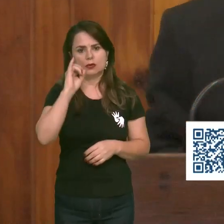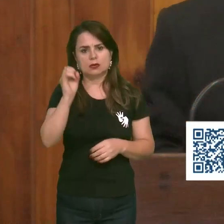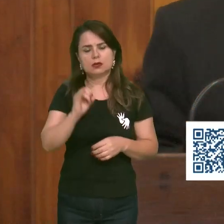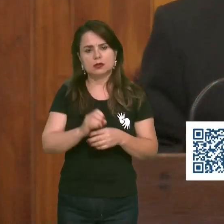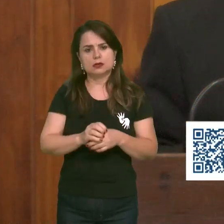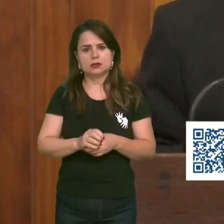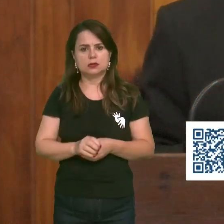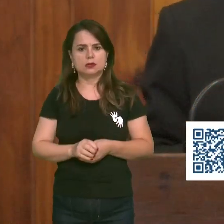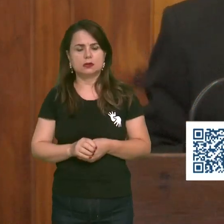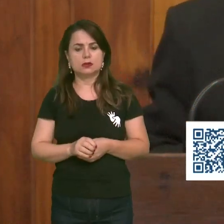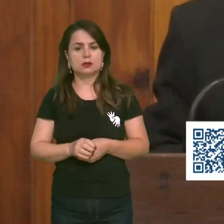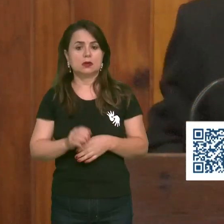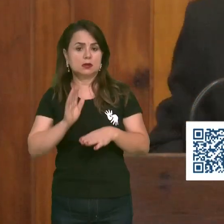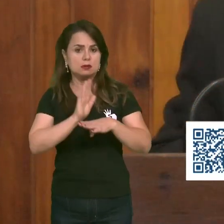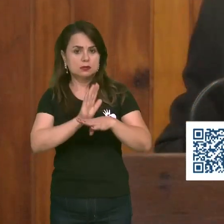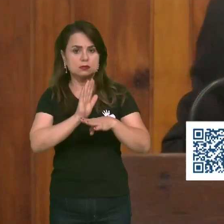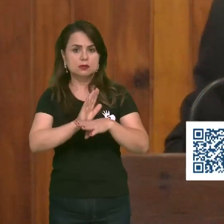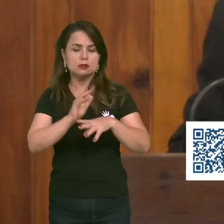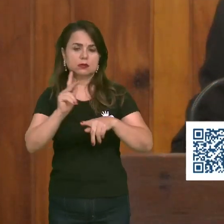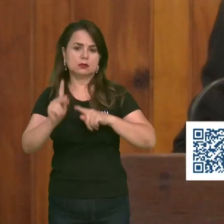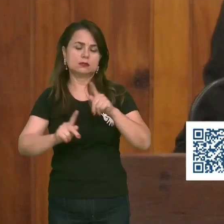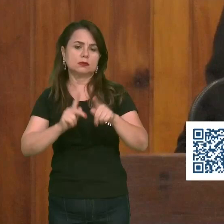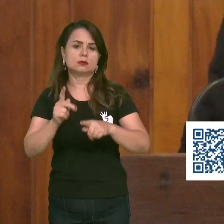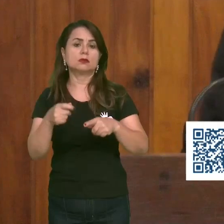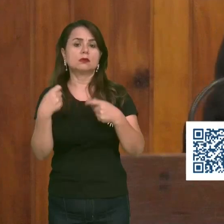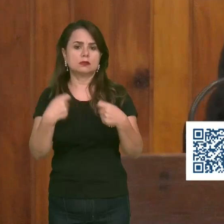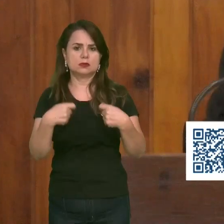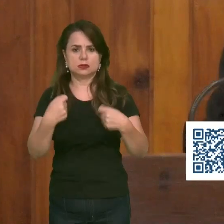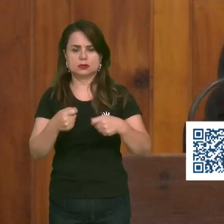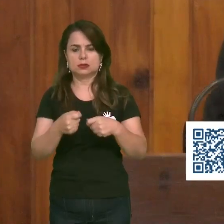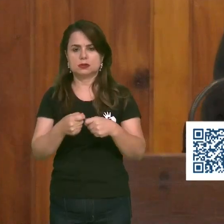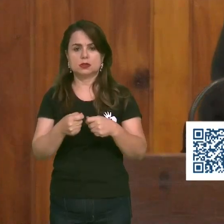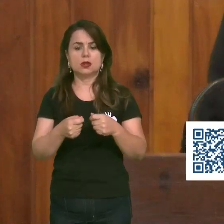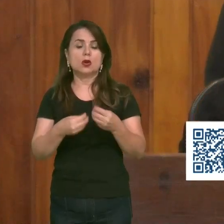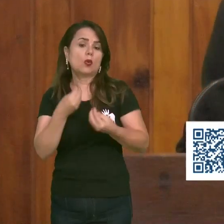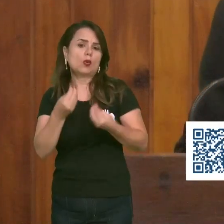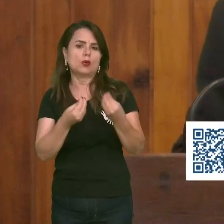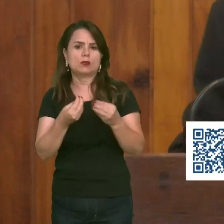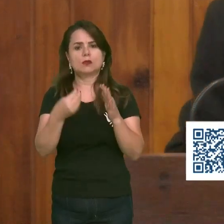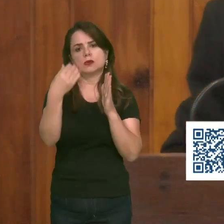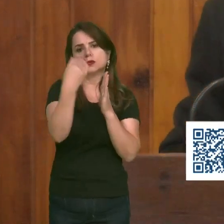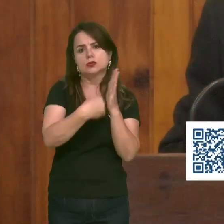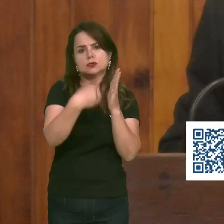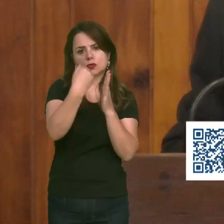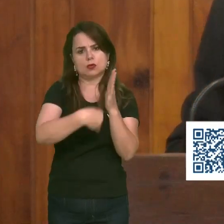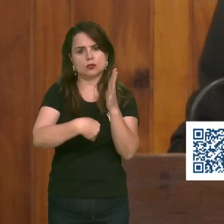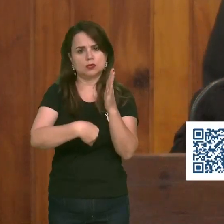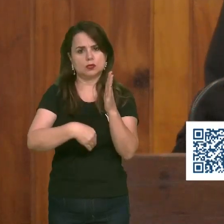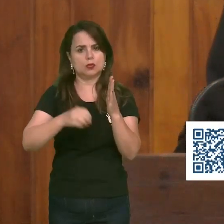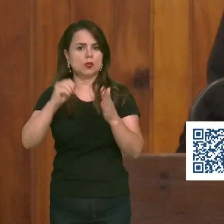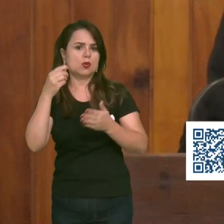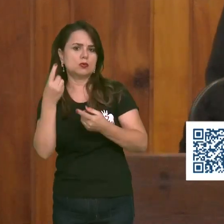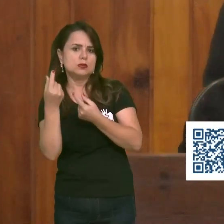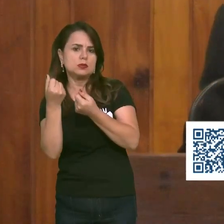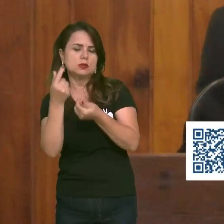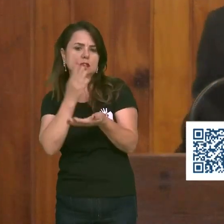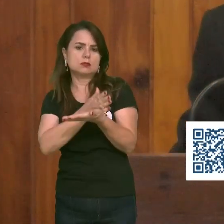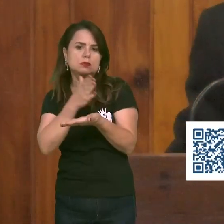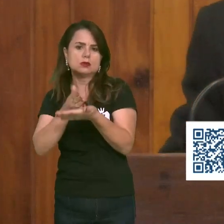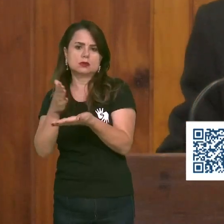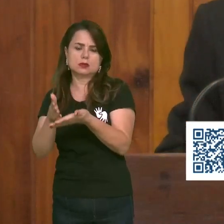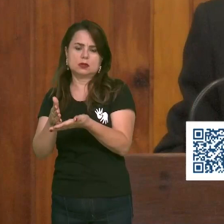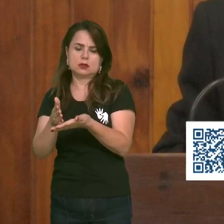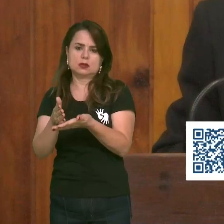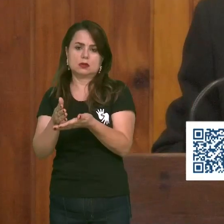população oferecendo descontos de forma de parcelamento que ajudam o munícipe aqui tá suas contas com